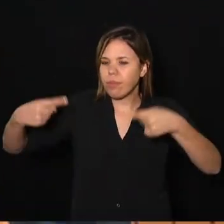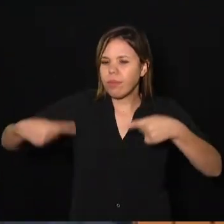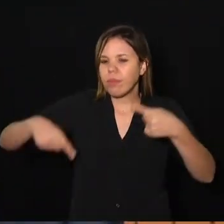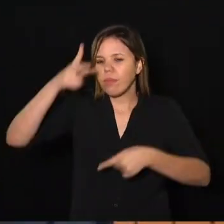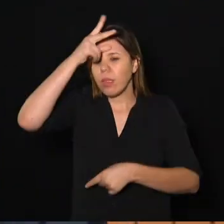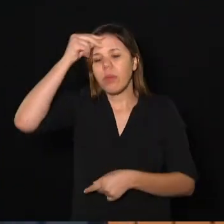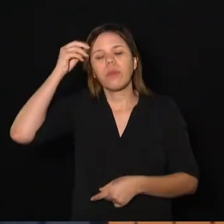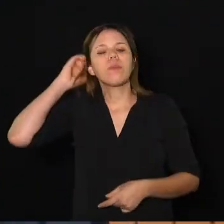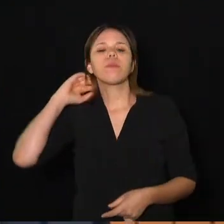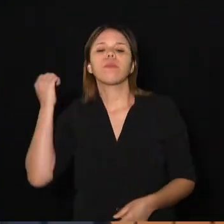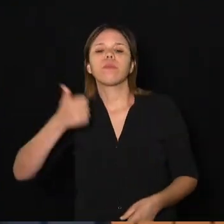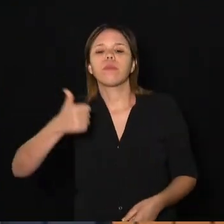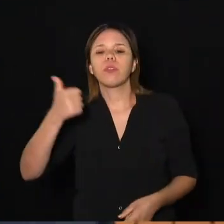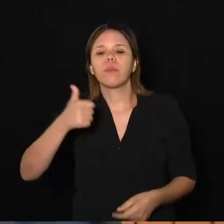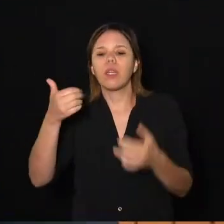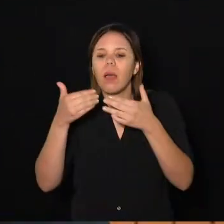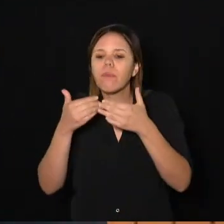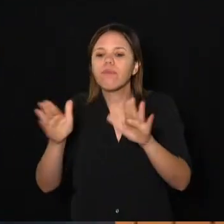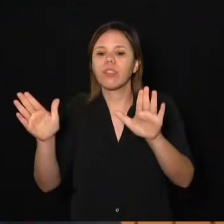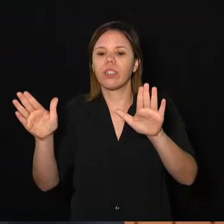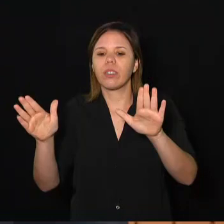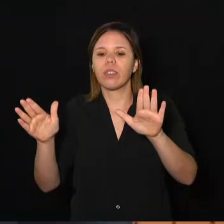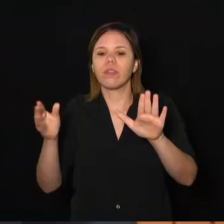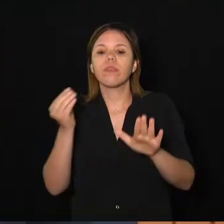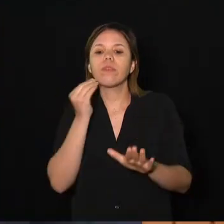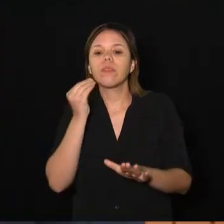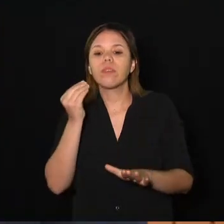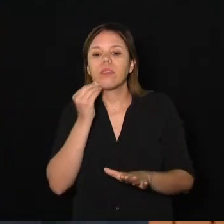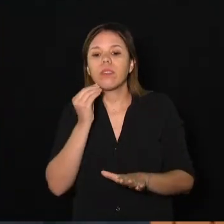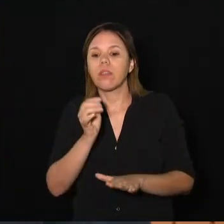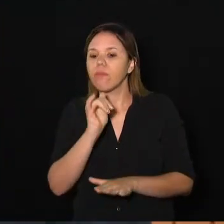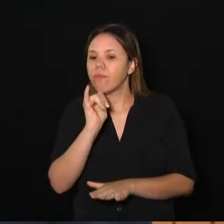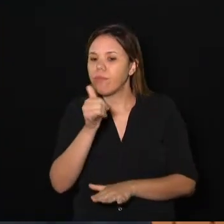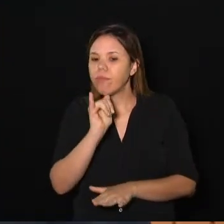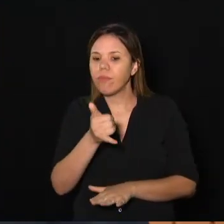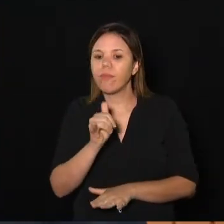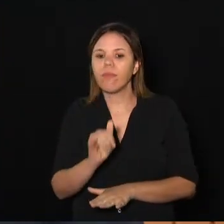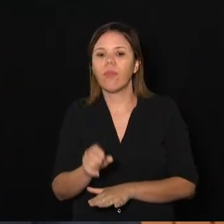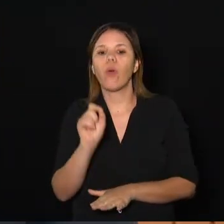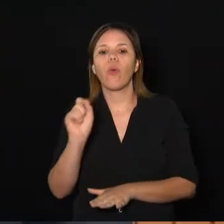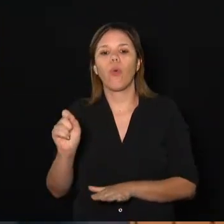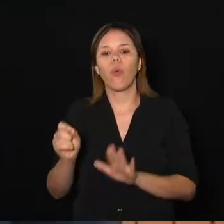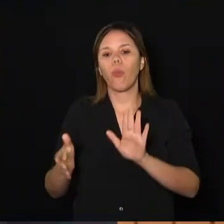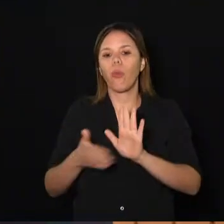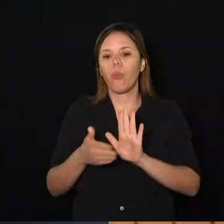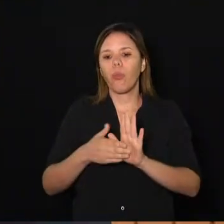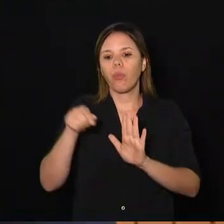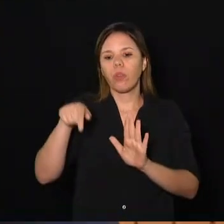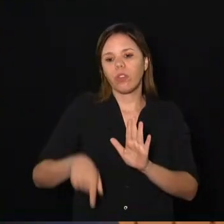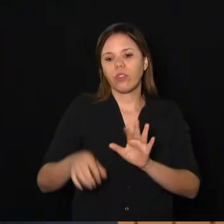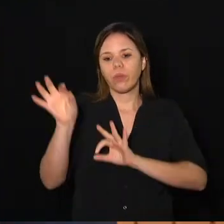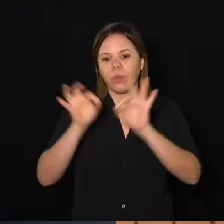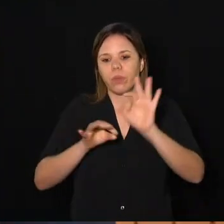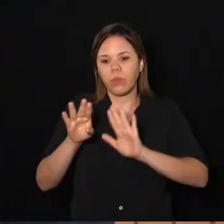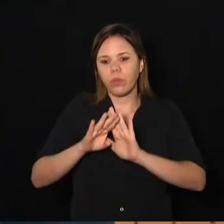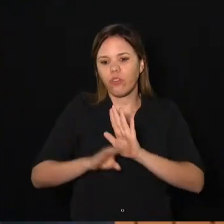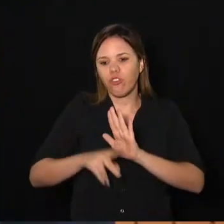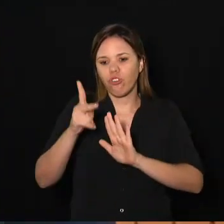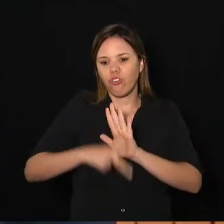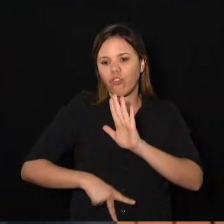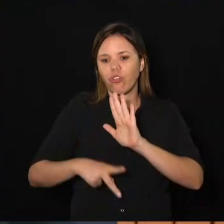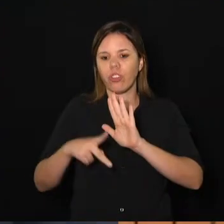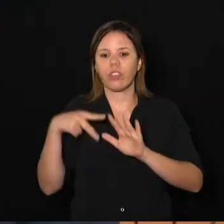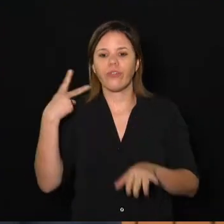primeiramente eu vou abrir a fala ao propositor do projeto vereador